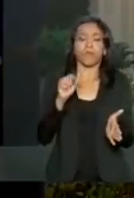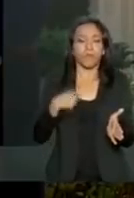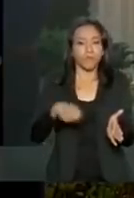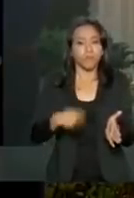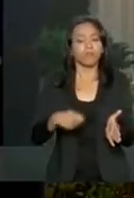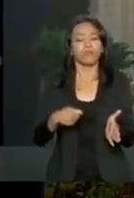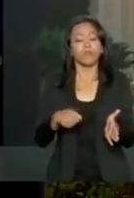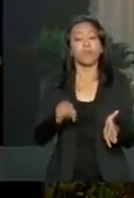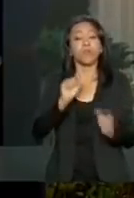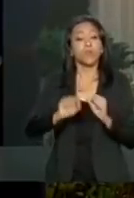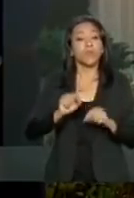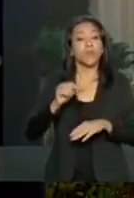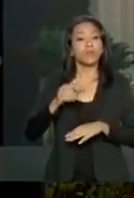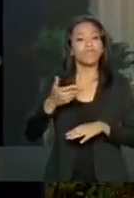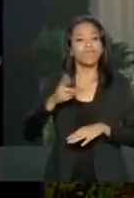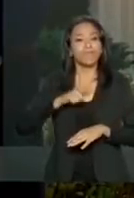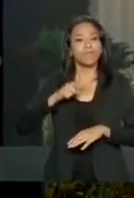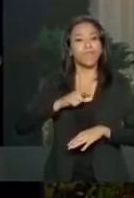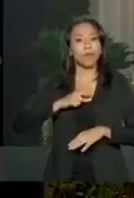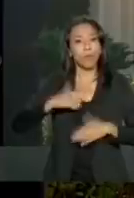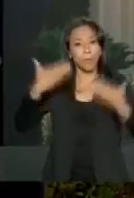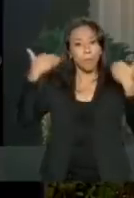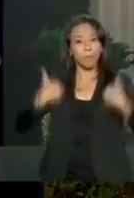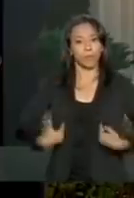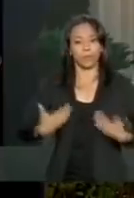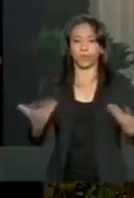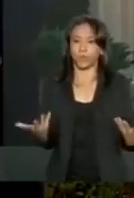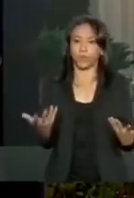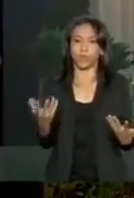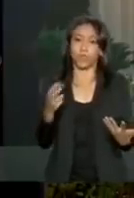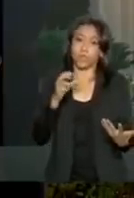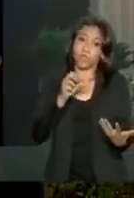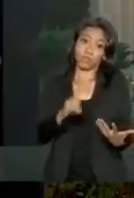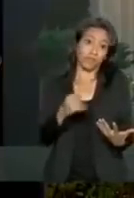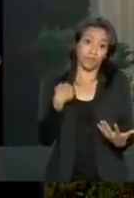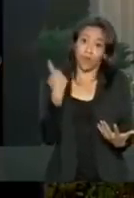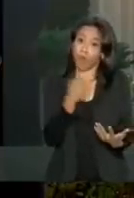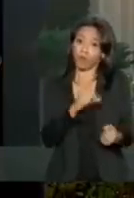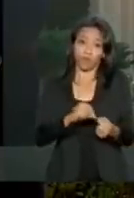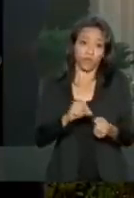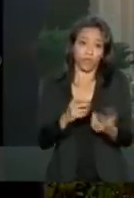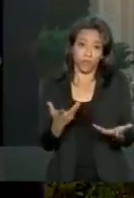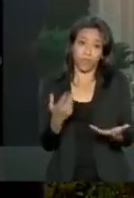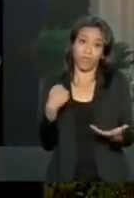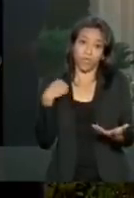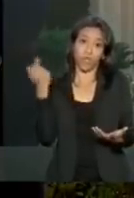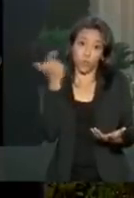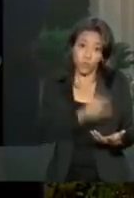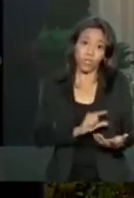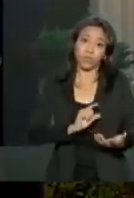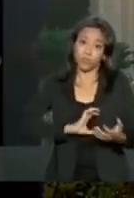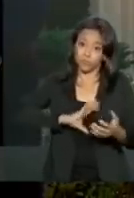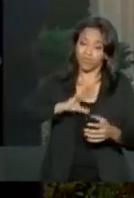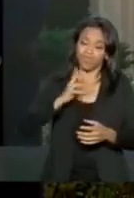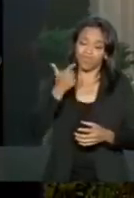que precisamos tomar alguma atitude. E se não tomarmos, o que é incrível é que conseguimos vencer uma eleição